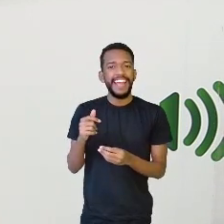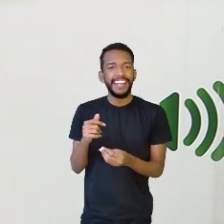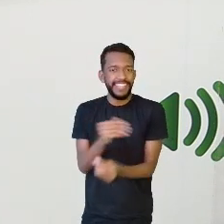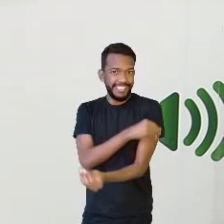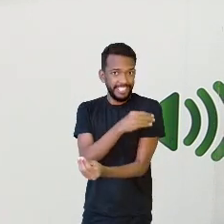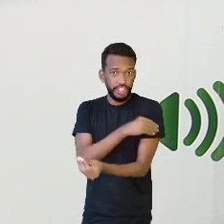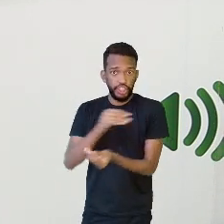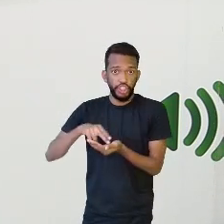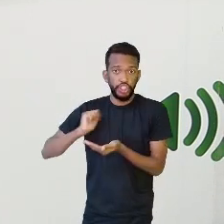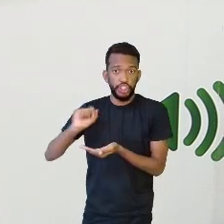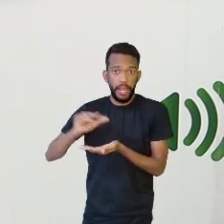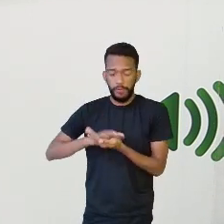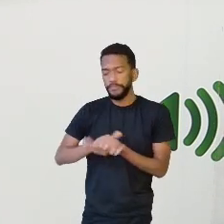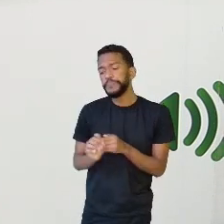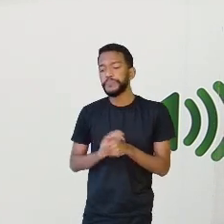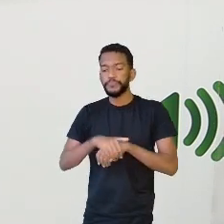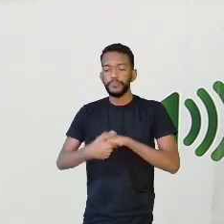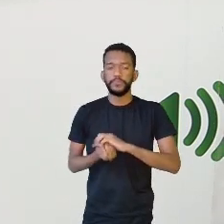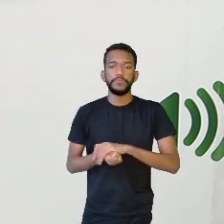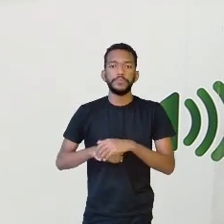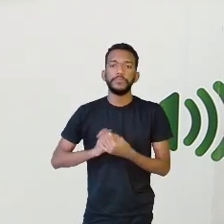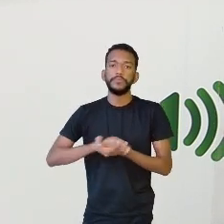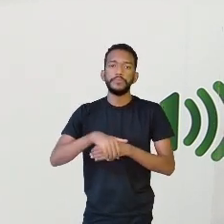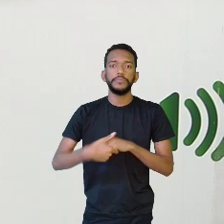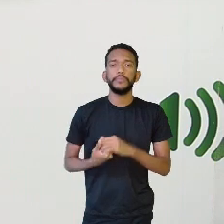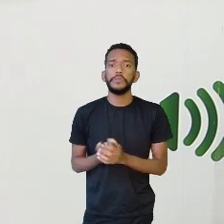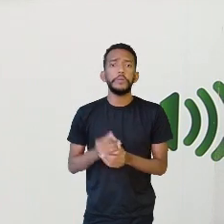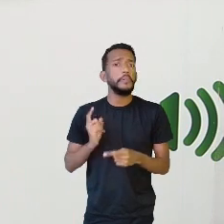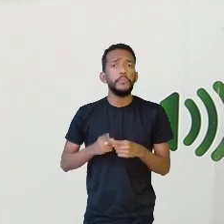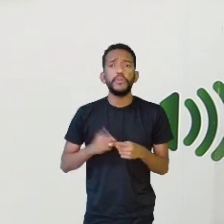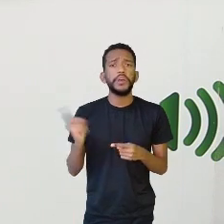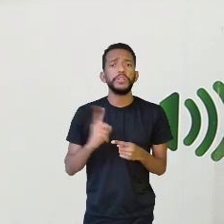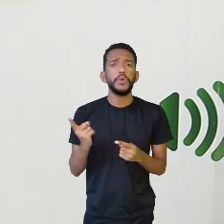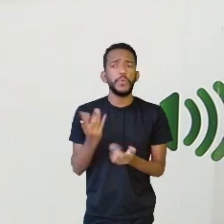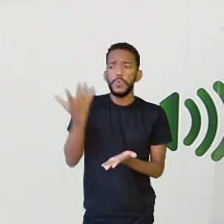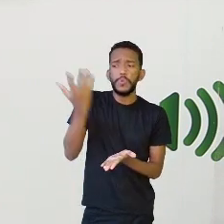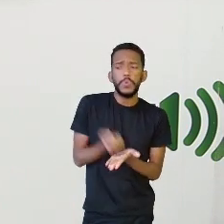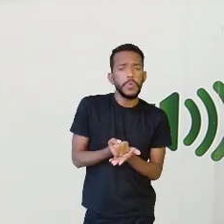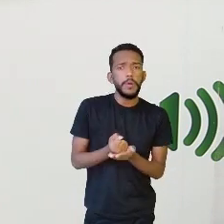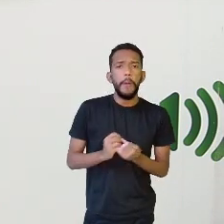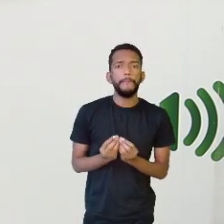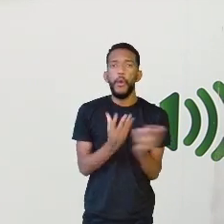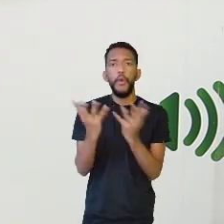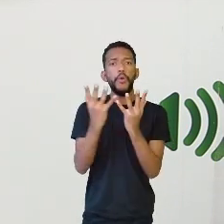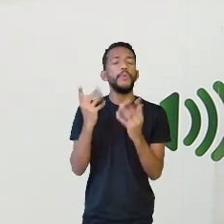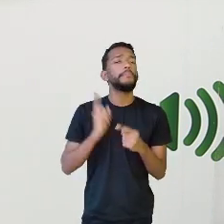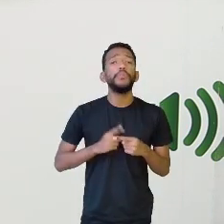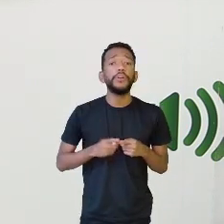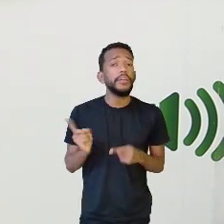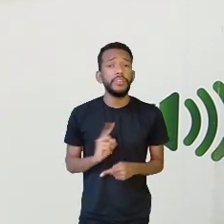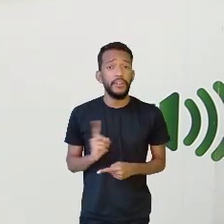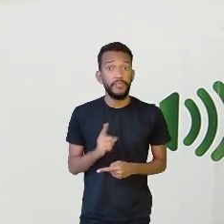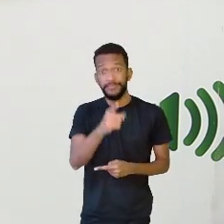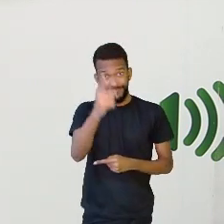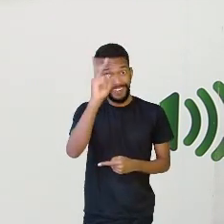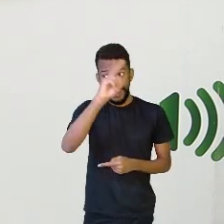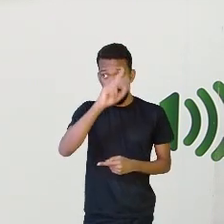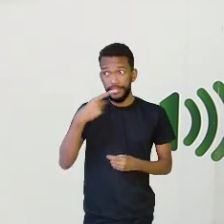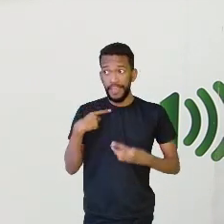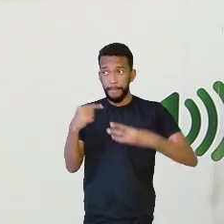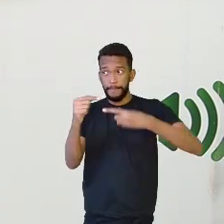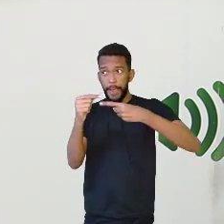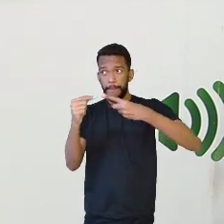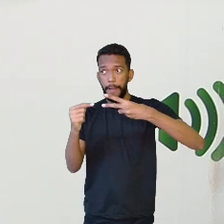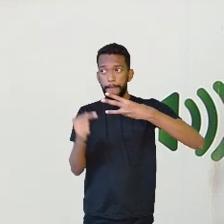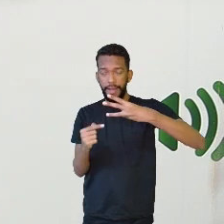gel, por que ele espontaneamente não pega fogo? Vocês estão vendo aí no triângulo, né? Estão vendo aí